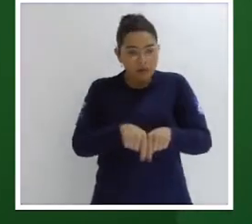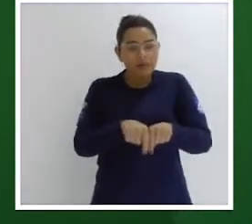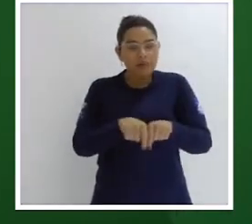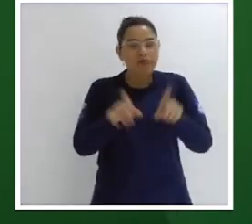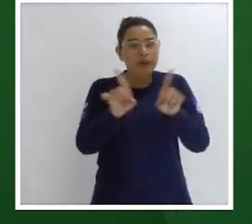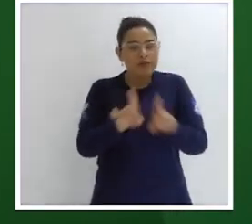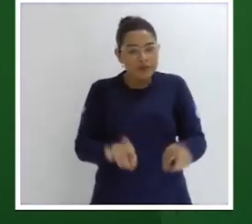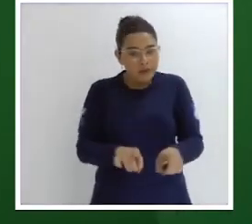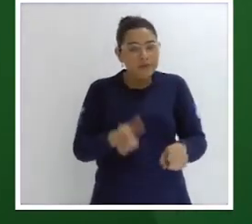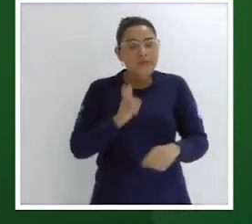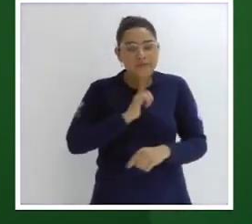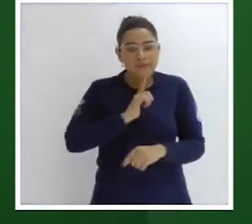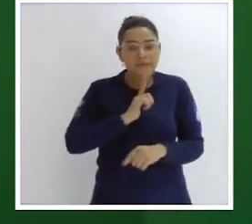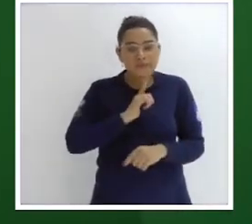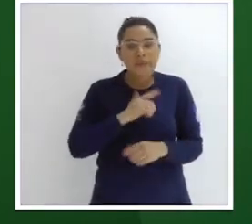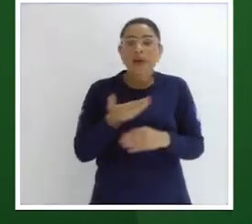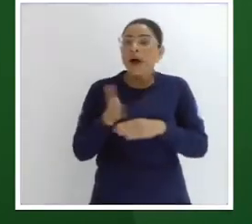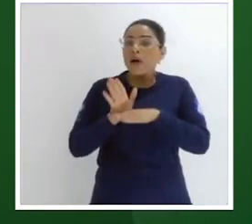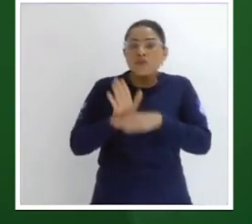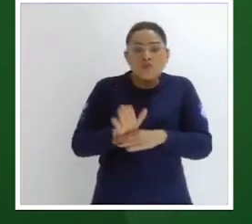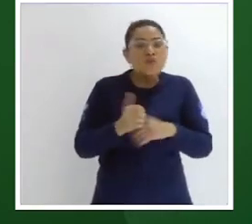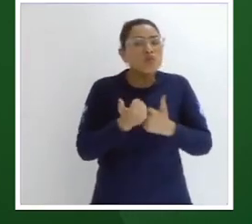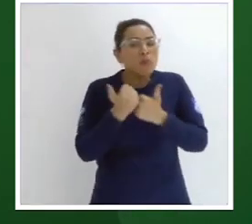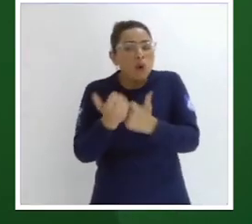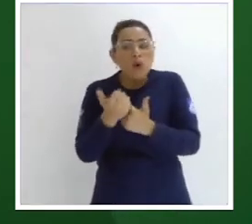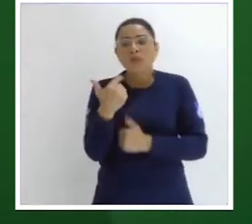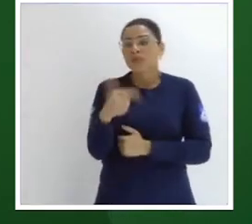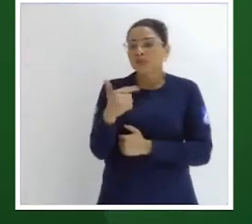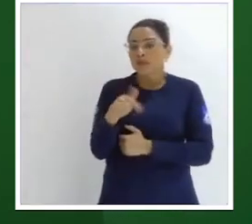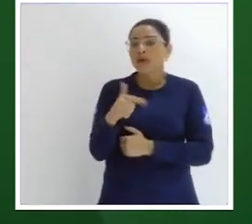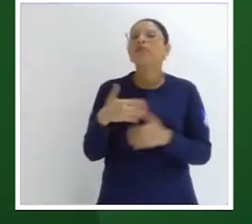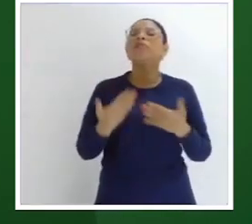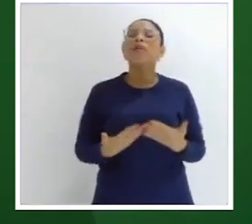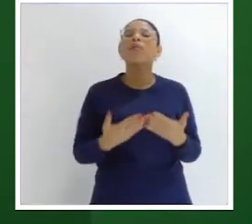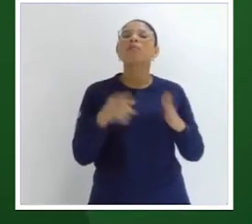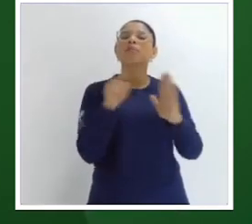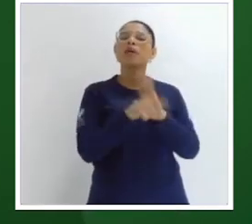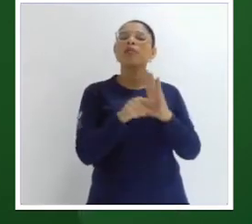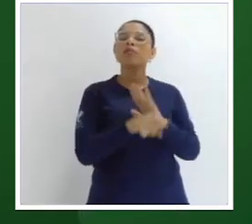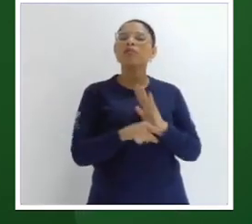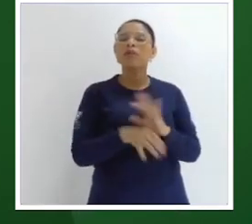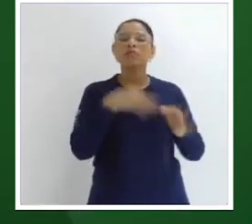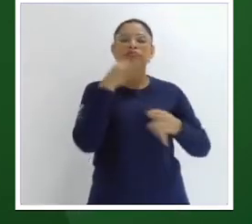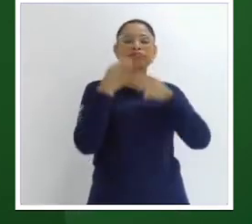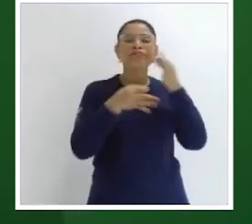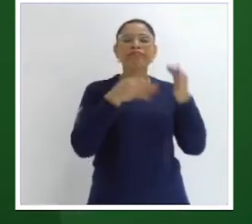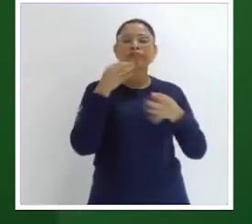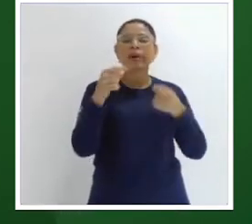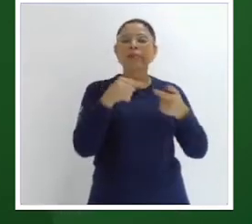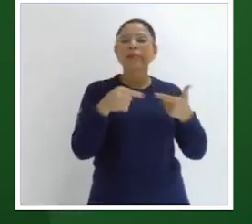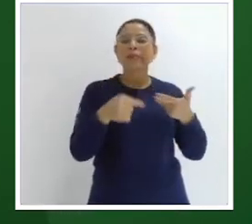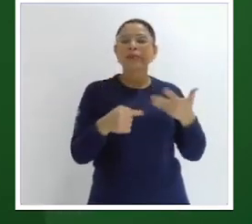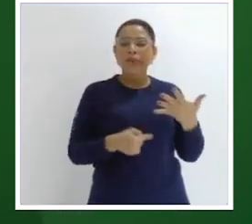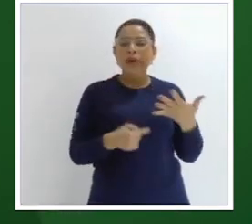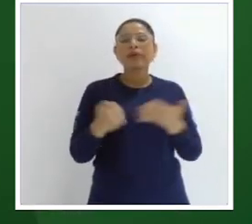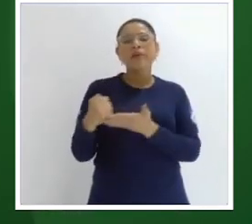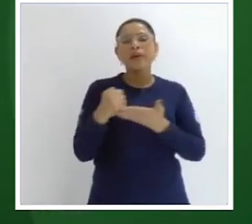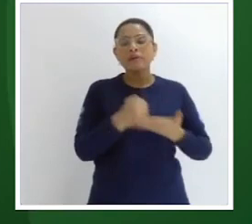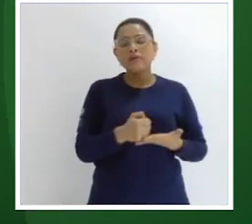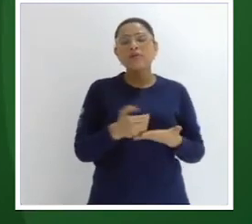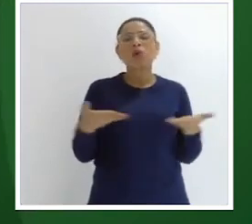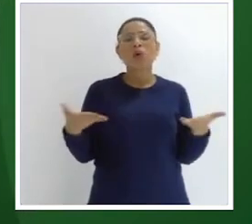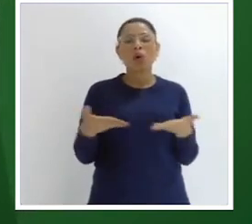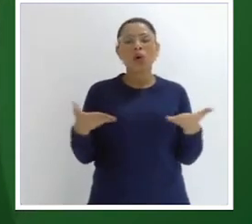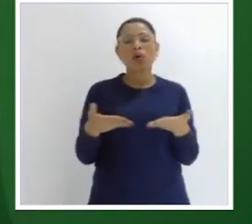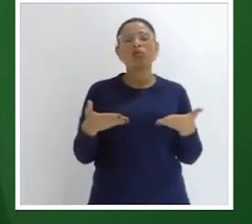e sem ajuda de um auxiliar e apoio juntos enfim são questões e comentários que estão sendo trazidos aqui para você